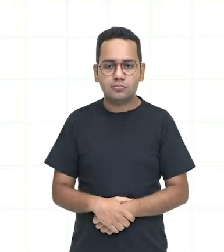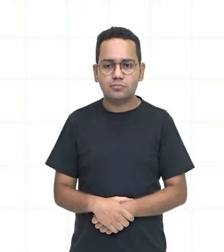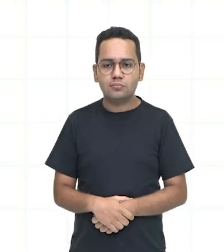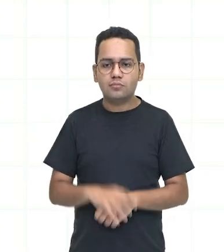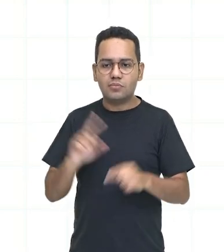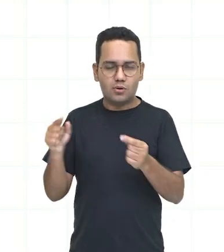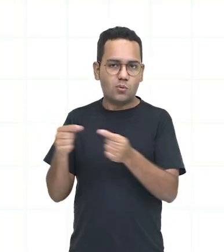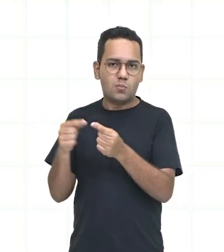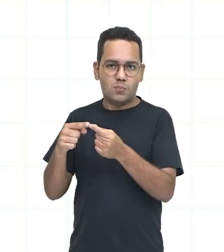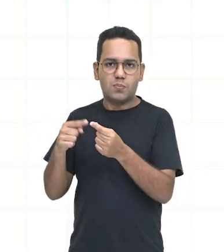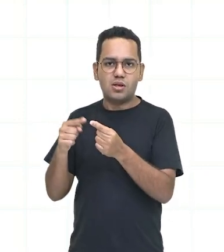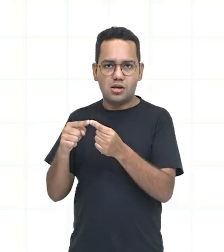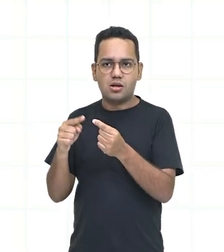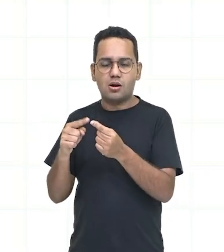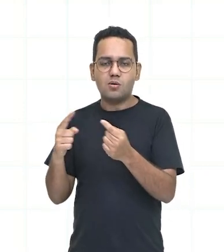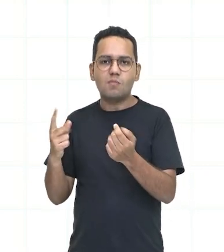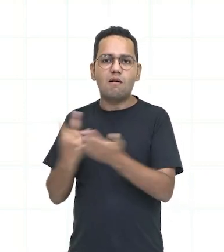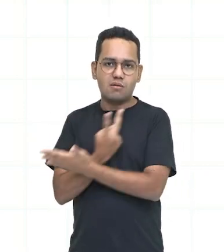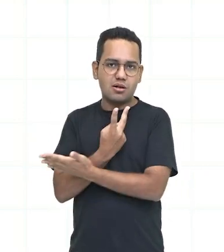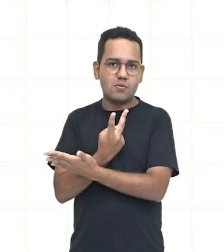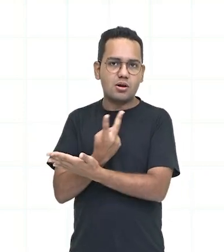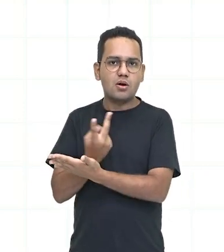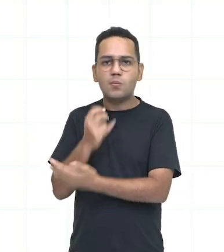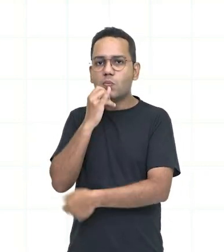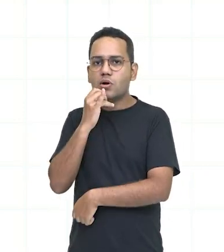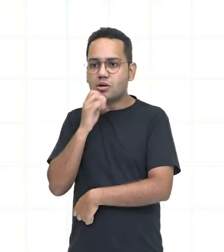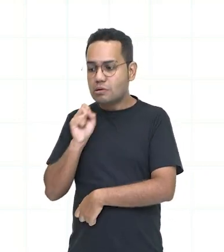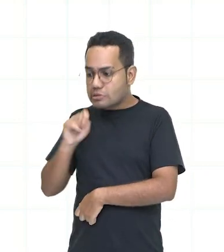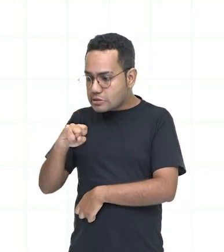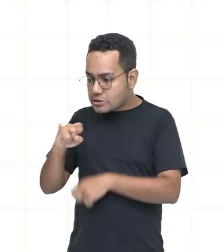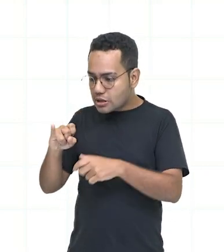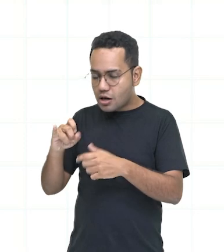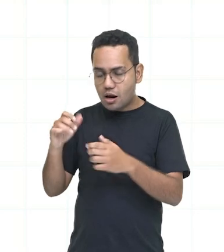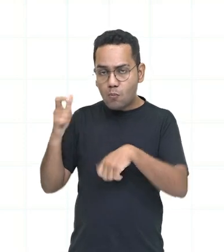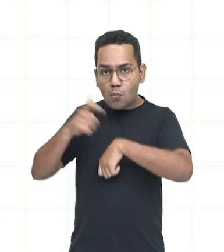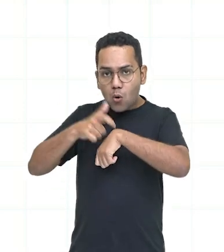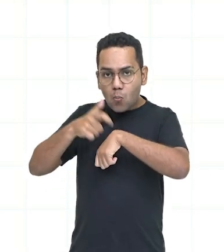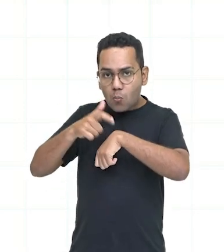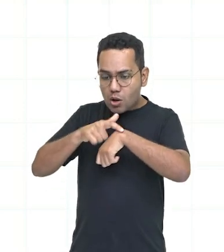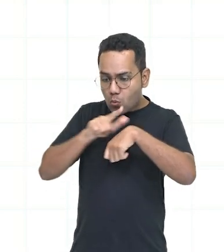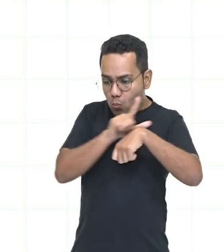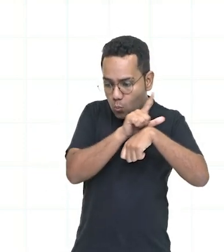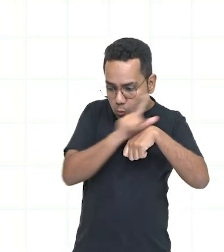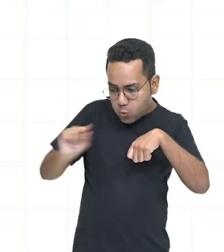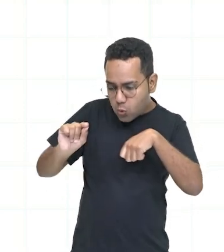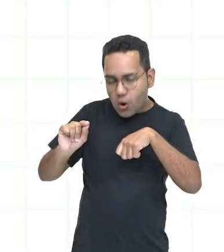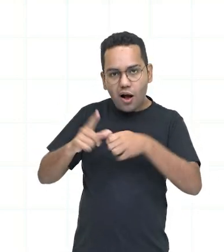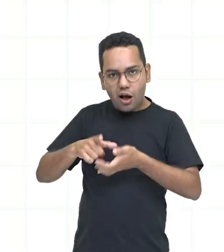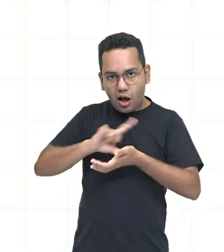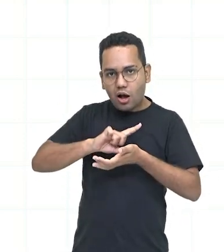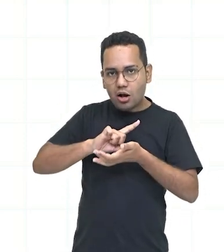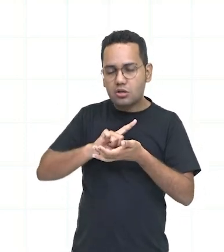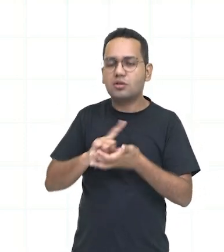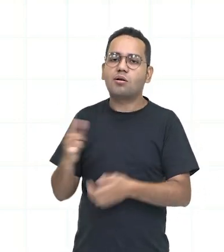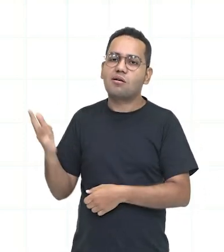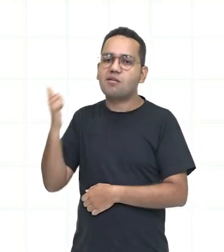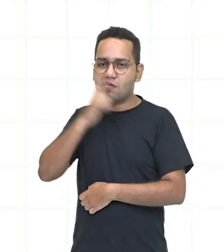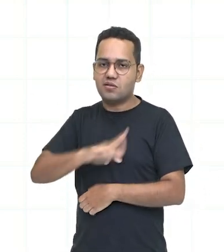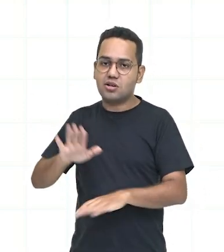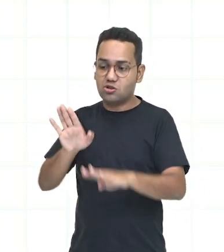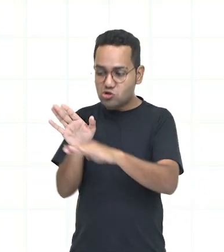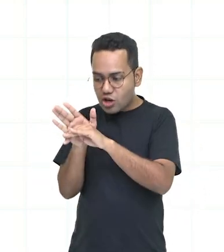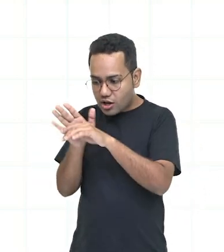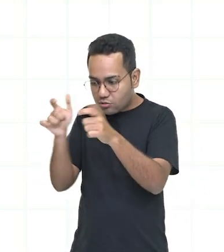uma consequência. Se eles partirem agora, eles chegarão na hora certa, né? Chegarão on time. Essa